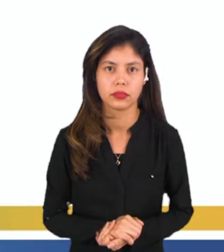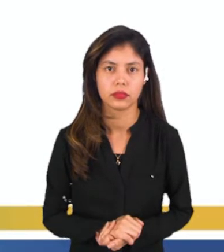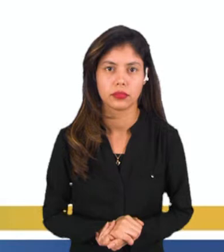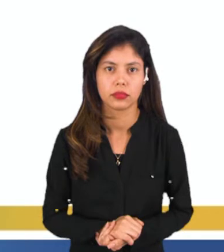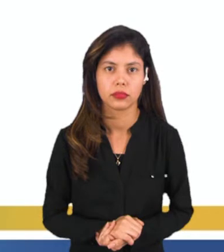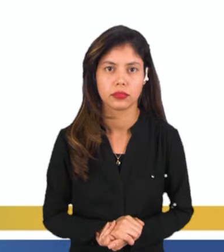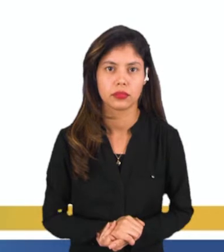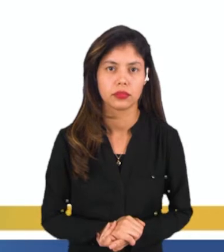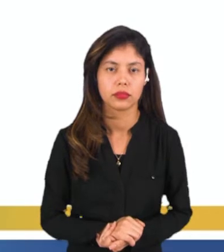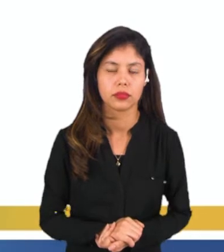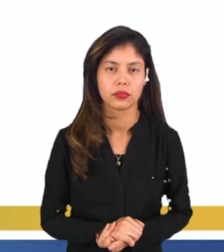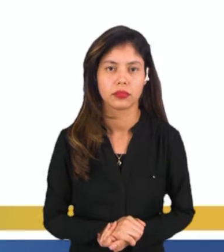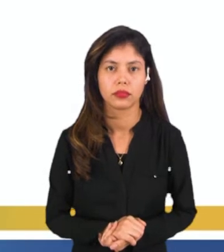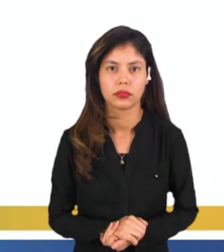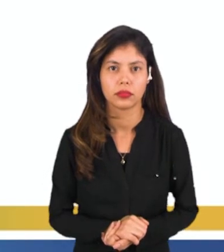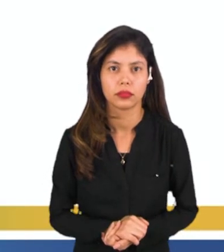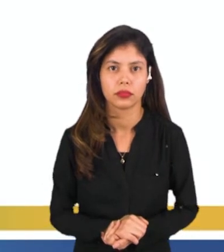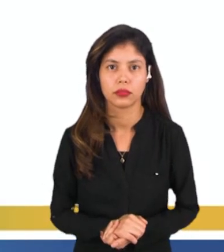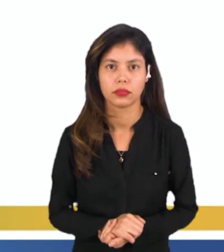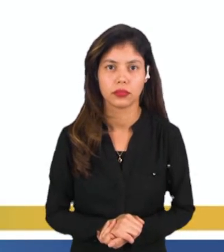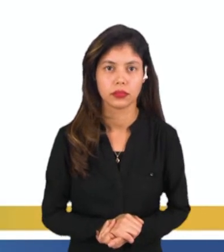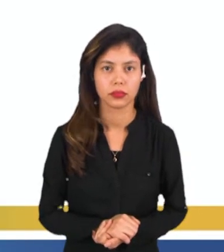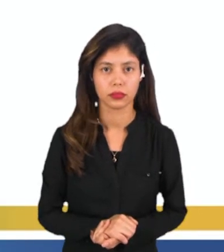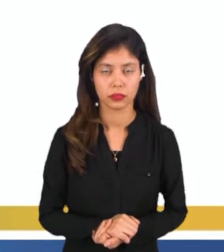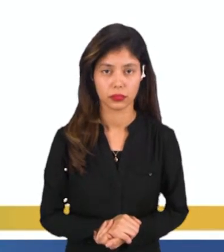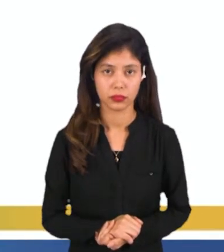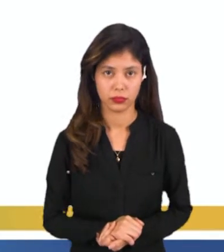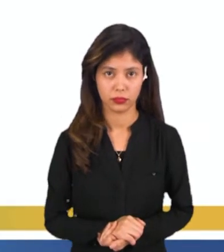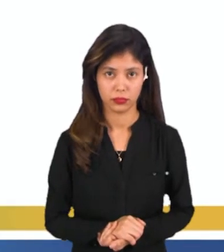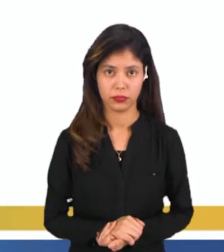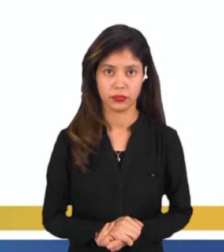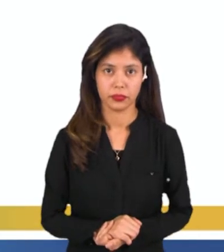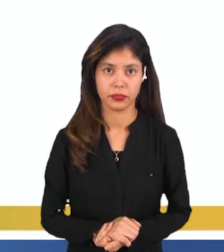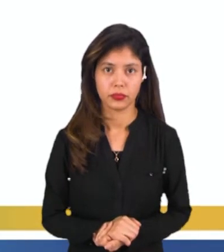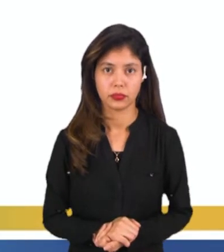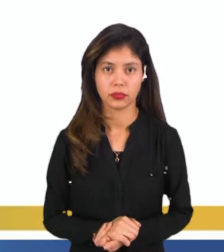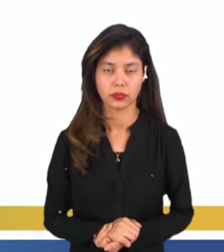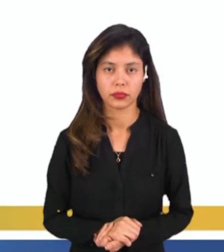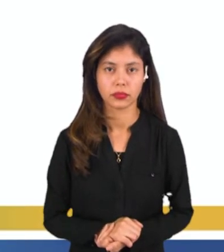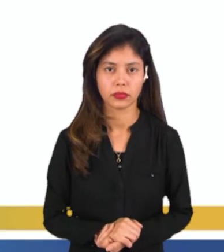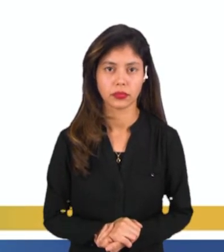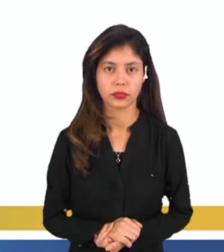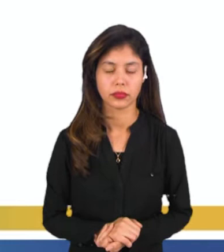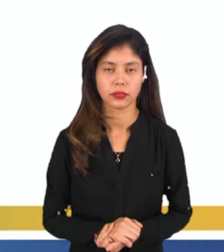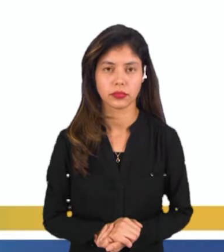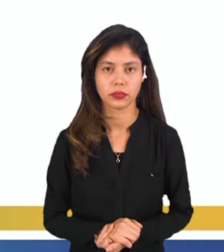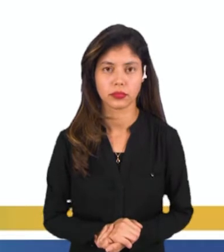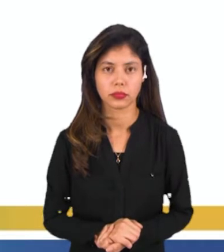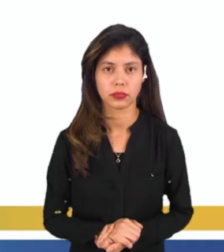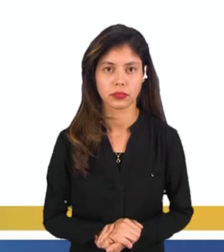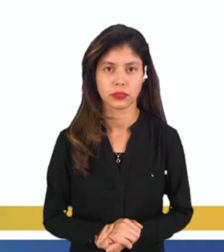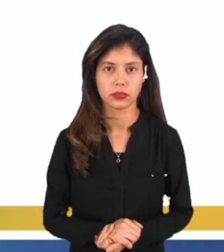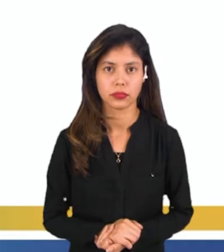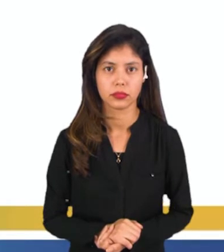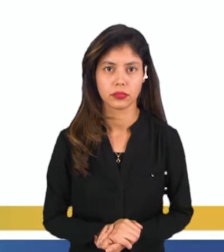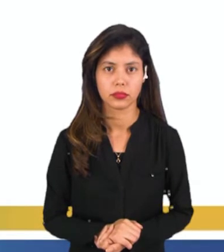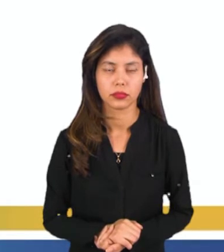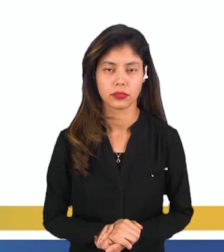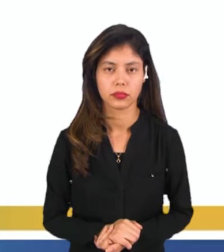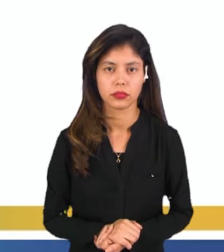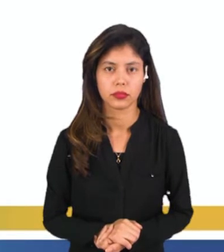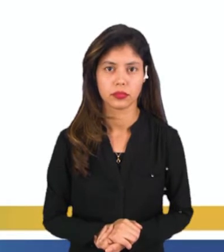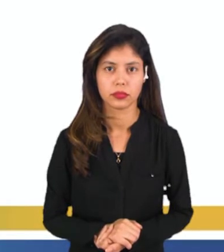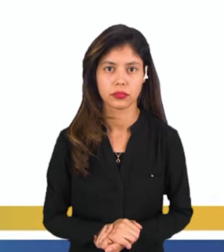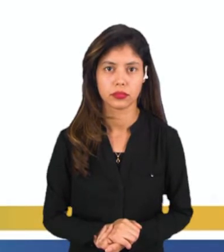Santiago Nascimento em 1924. Tenemos Tentativa del Nombre Infinito.